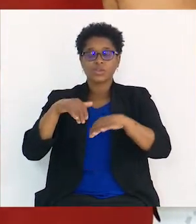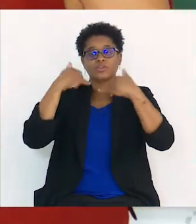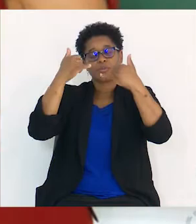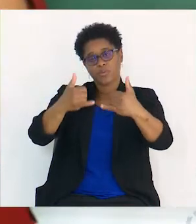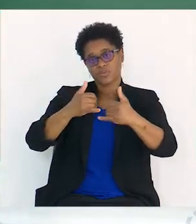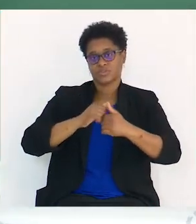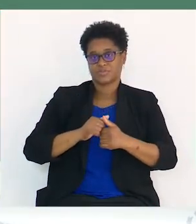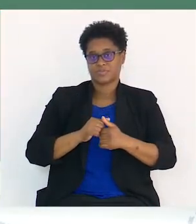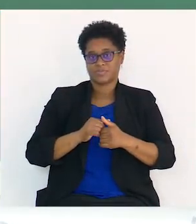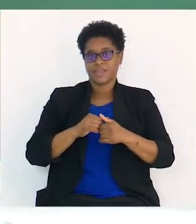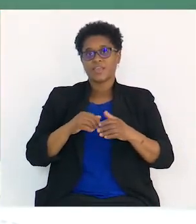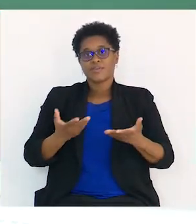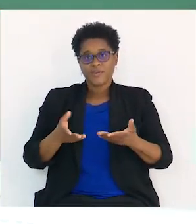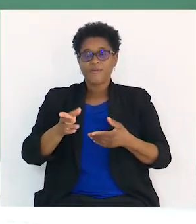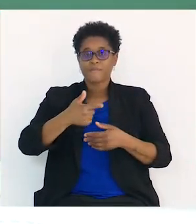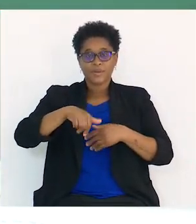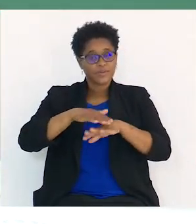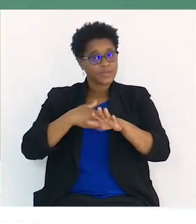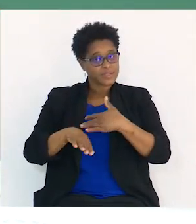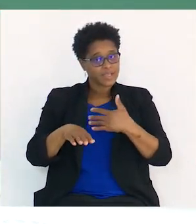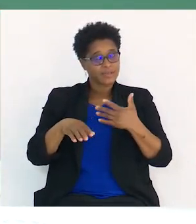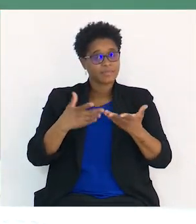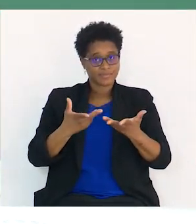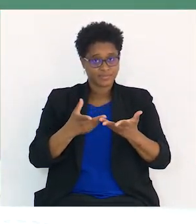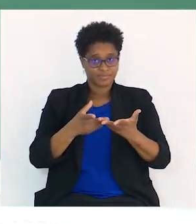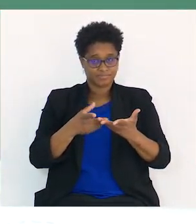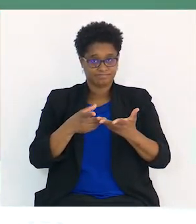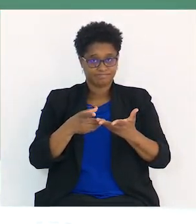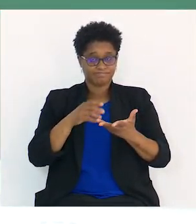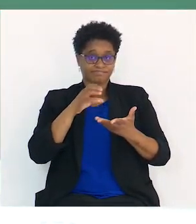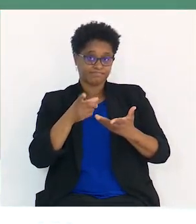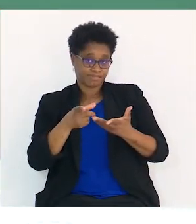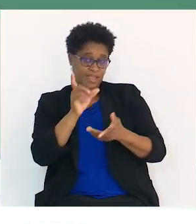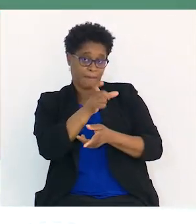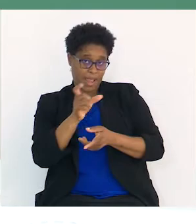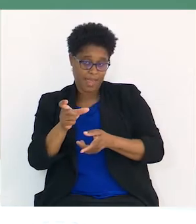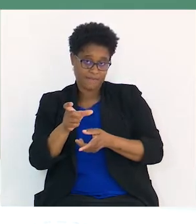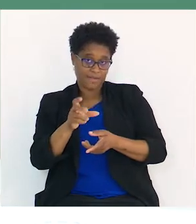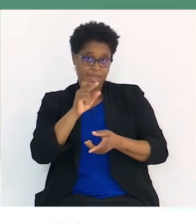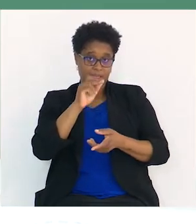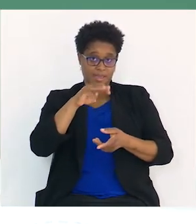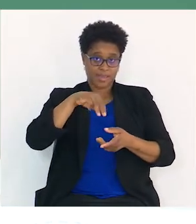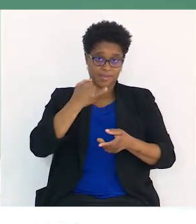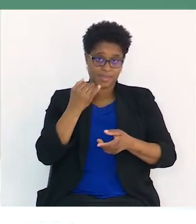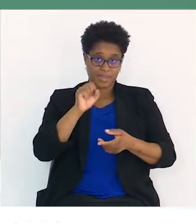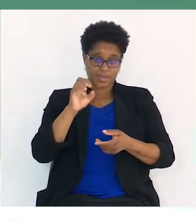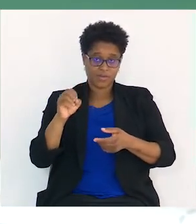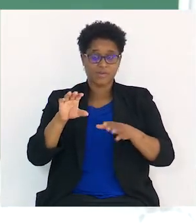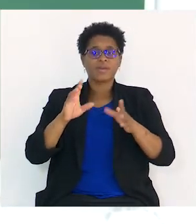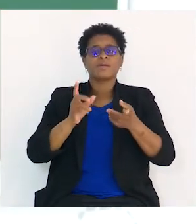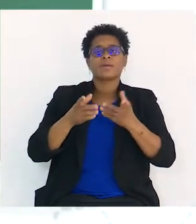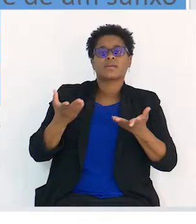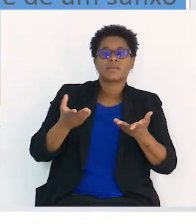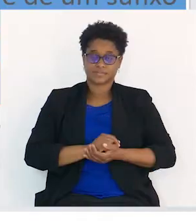depois. Então, para fazer a classificação desta palavra amigo, vai para que classificação? Vamos lá